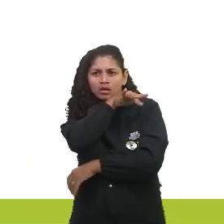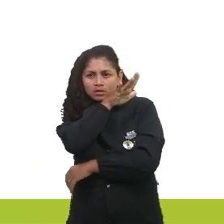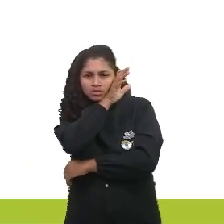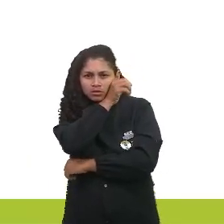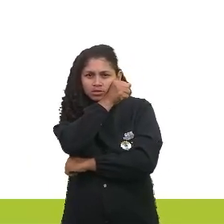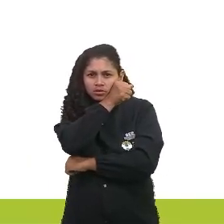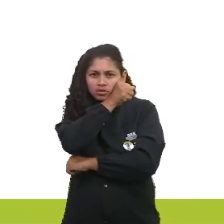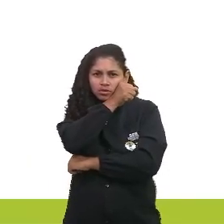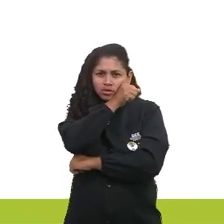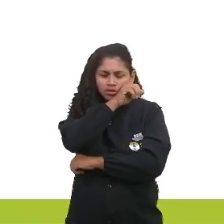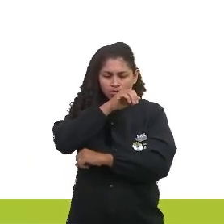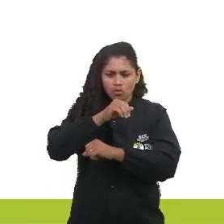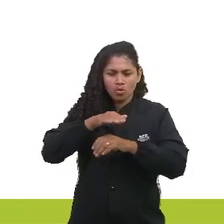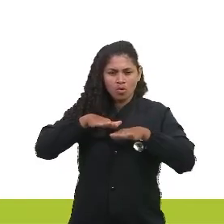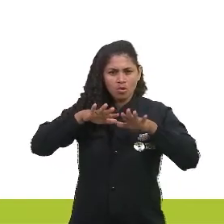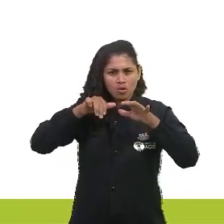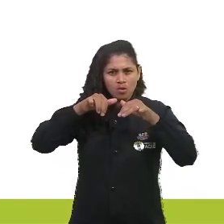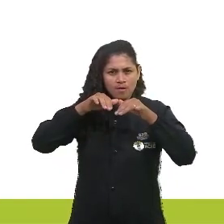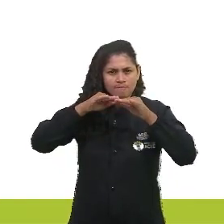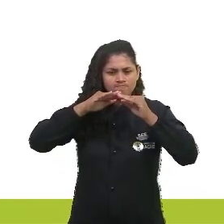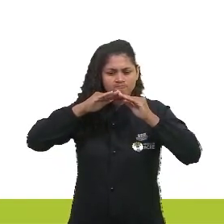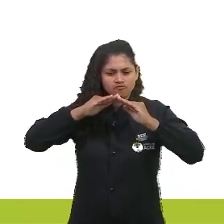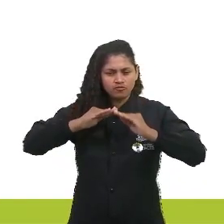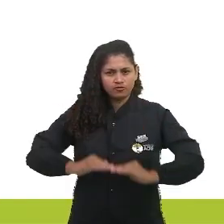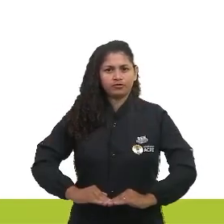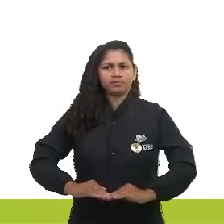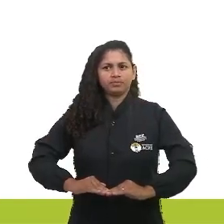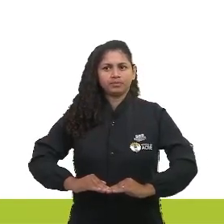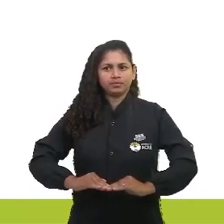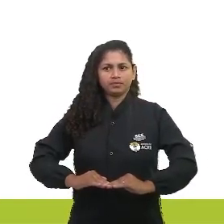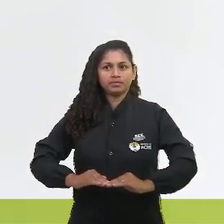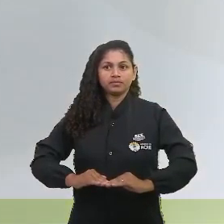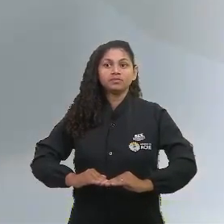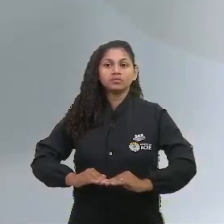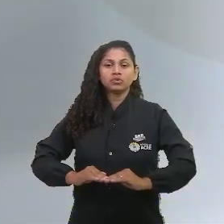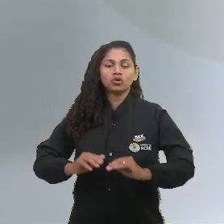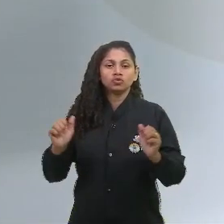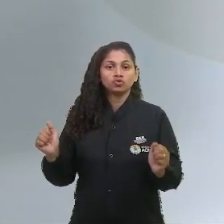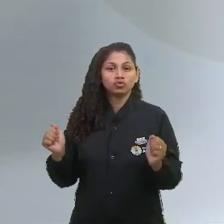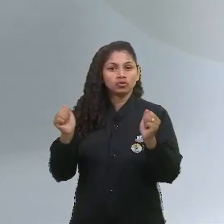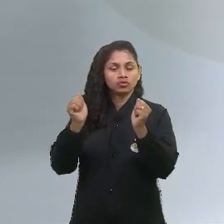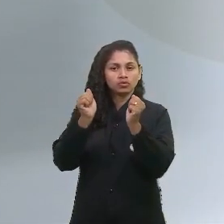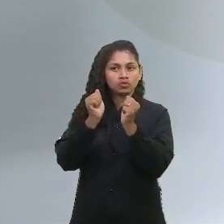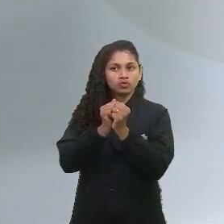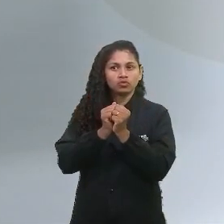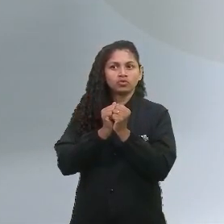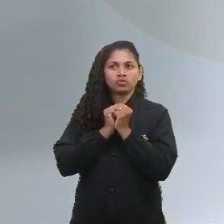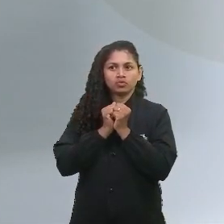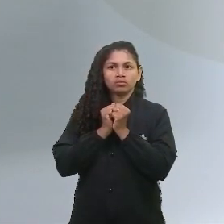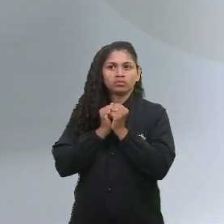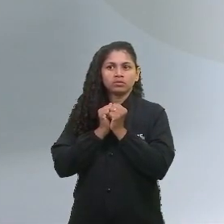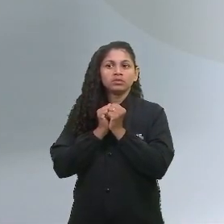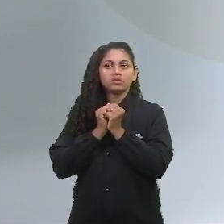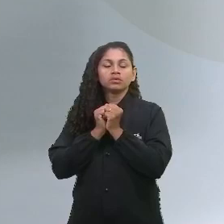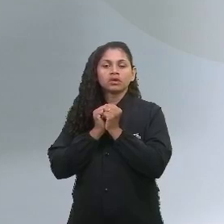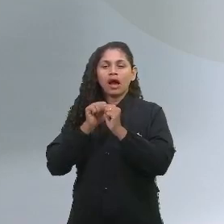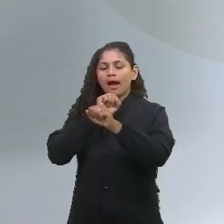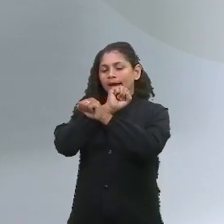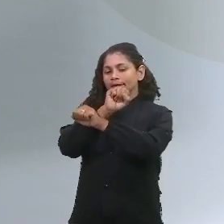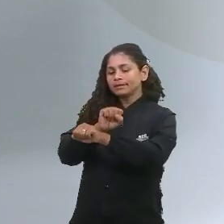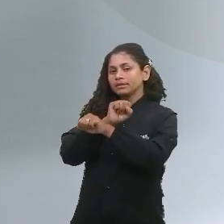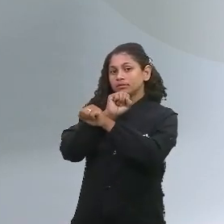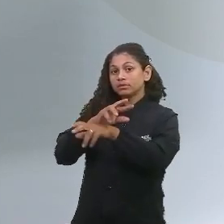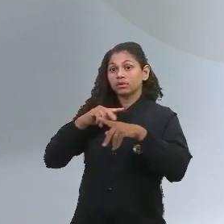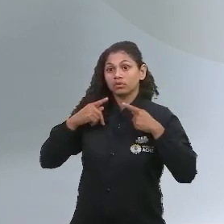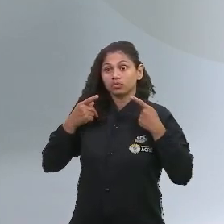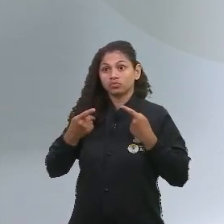com a escravidão humana no cemitério do passado. Então, esse pensamento de Peter Senge aponta que nós devemos levar